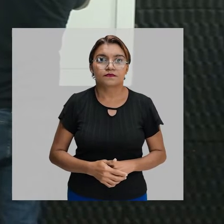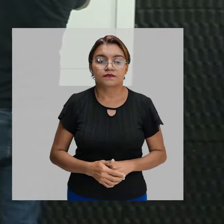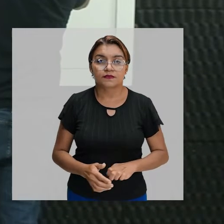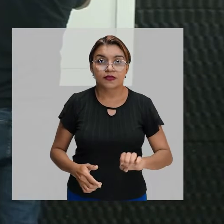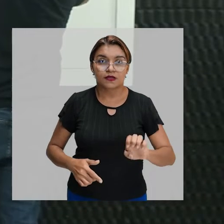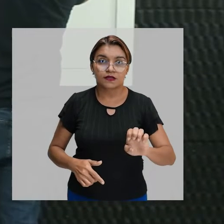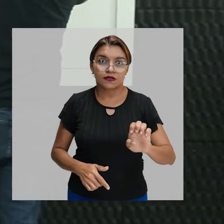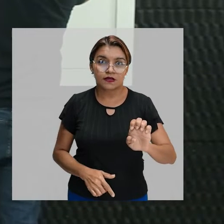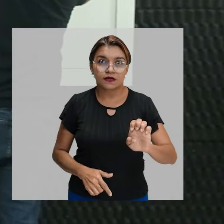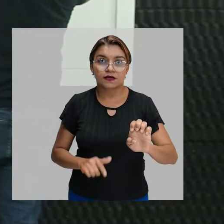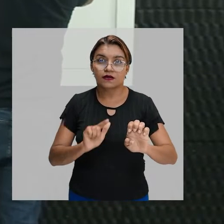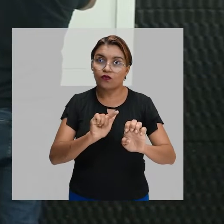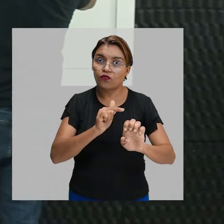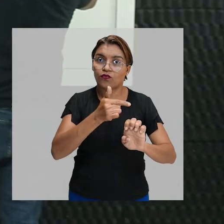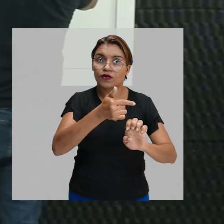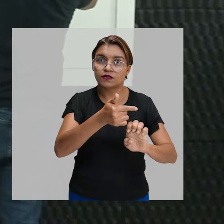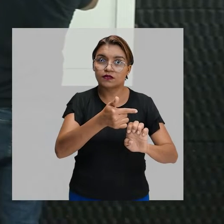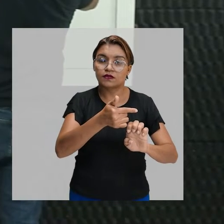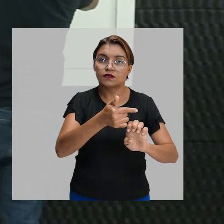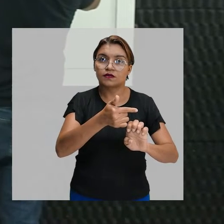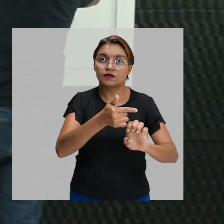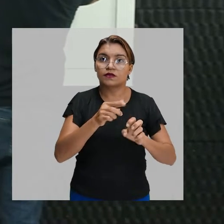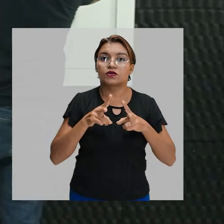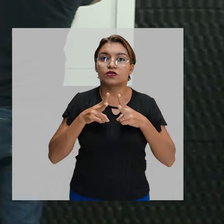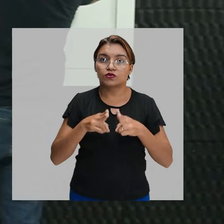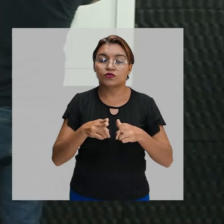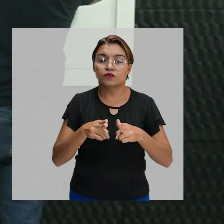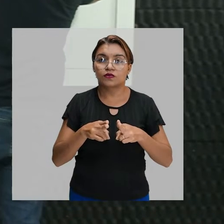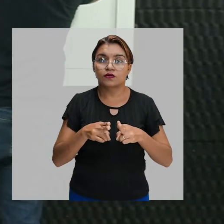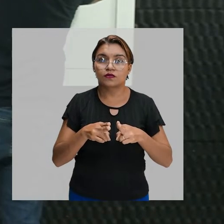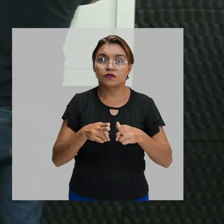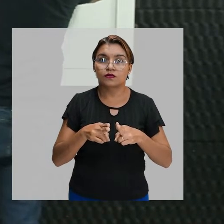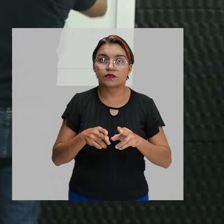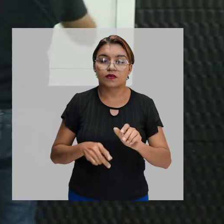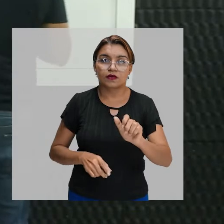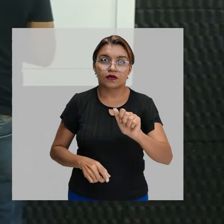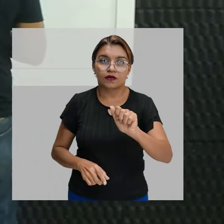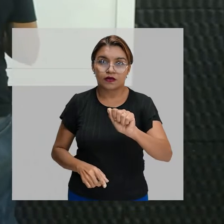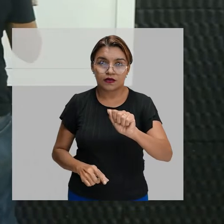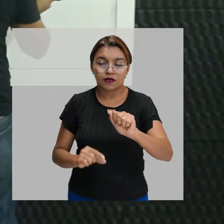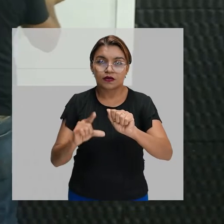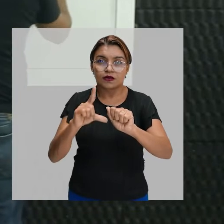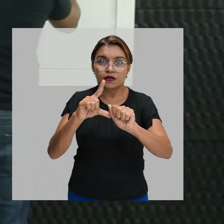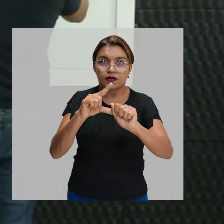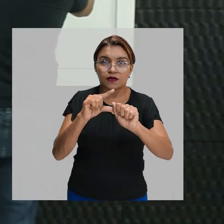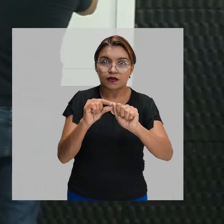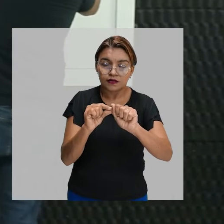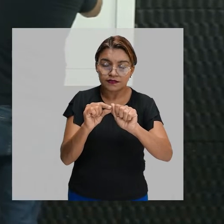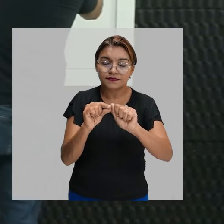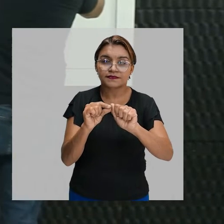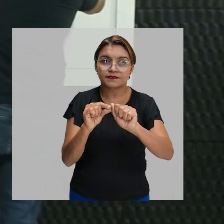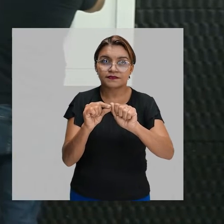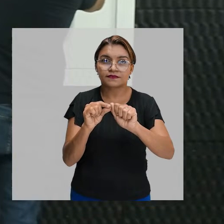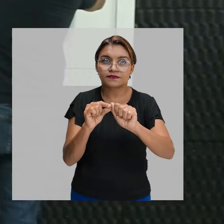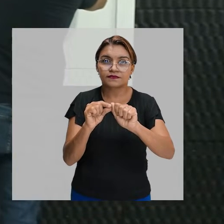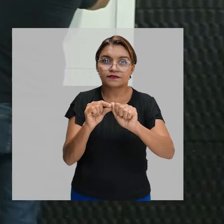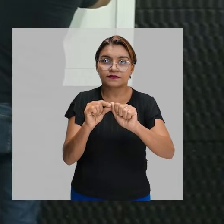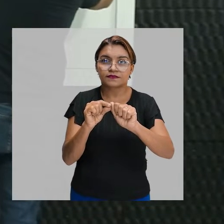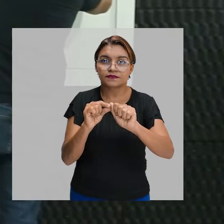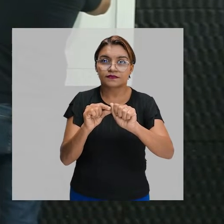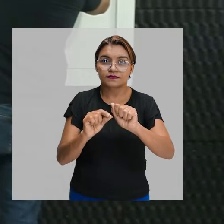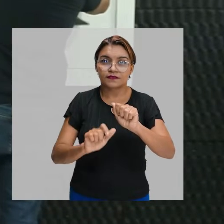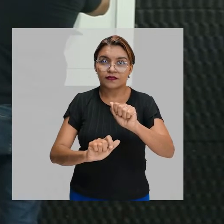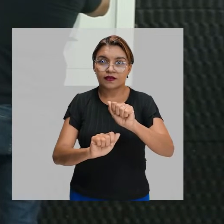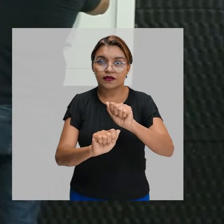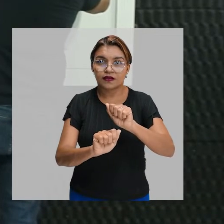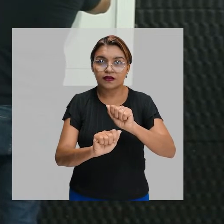a escala o quadrado vai ser igual a área no desenho que eu chamei diazinho sobre